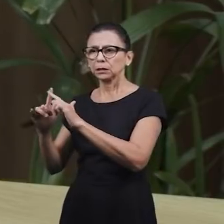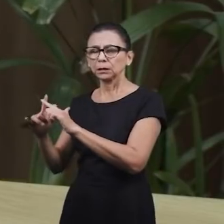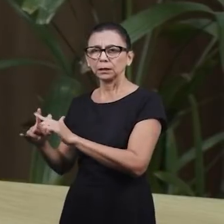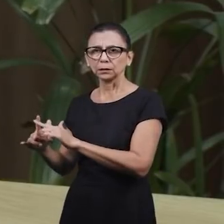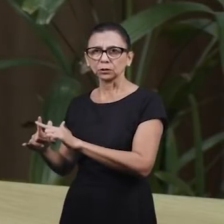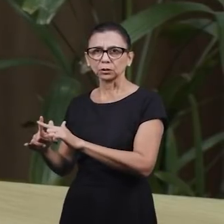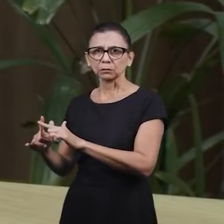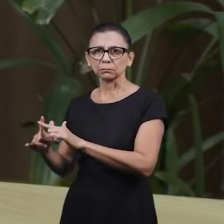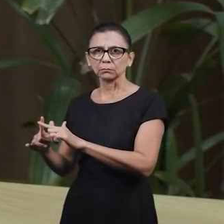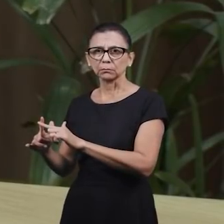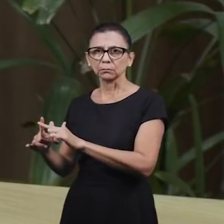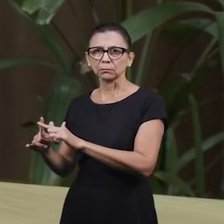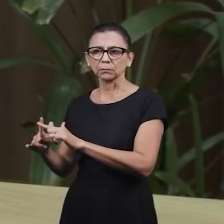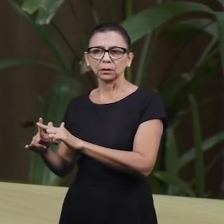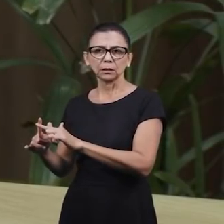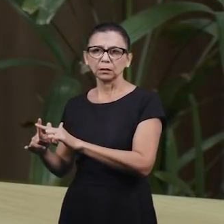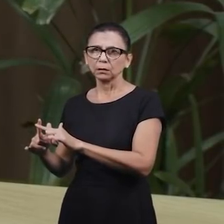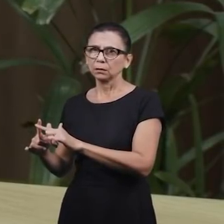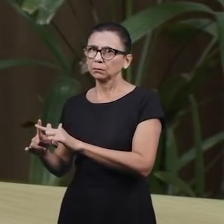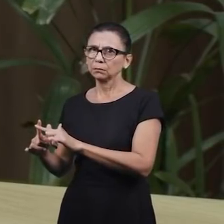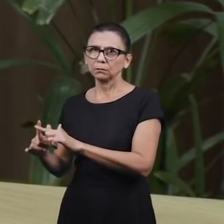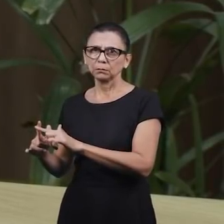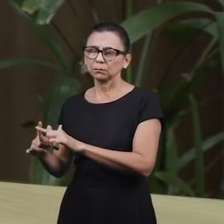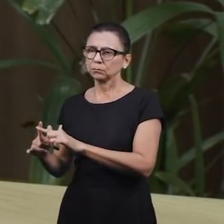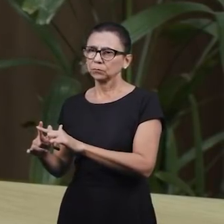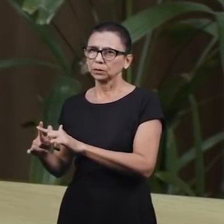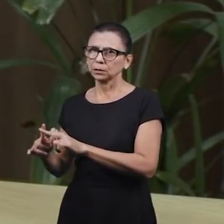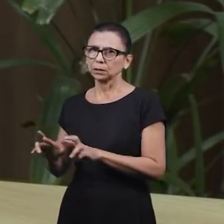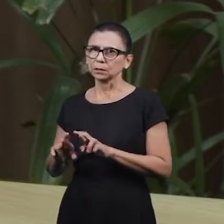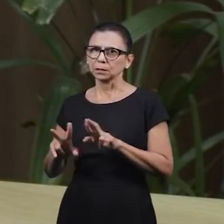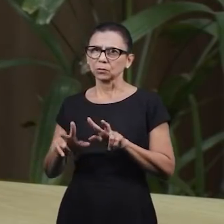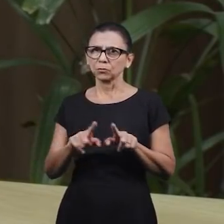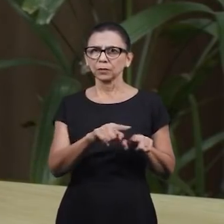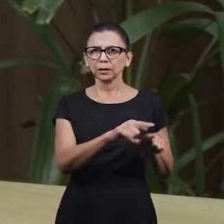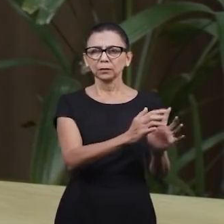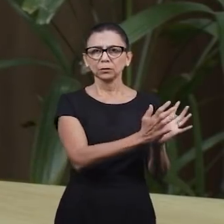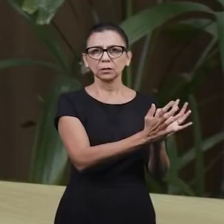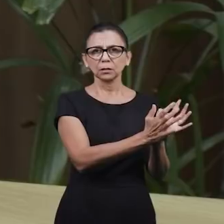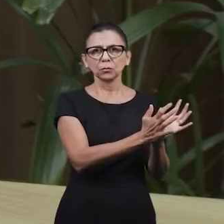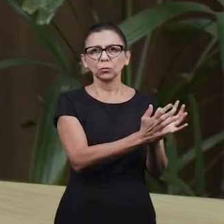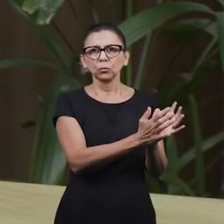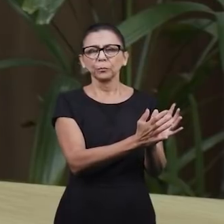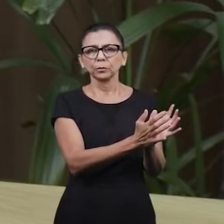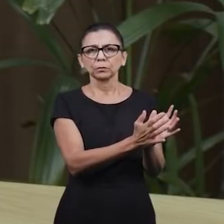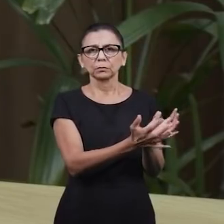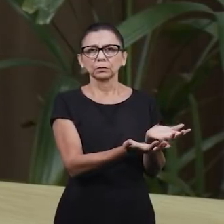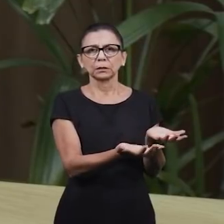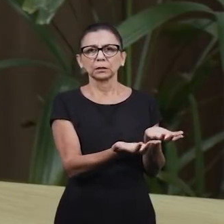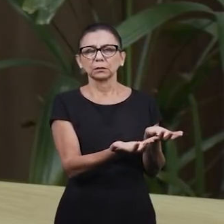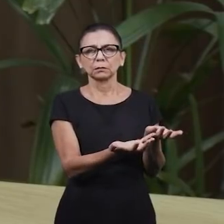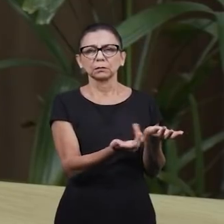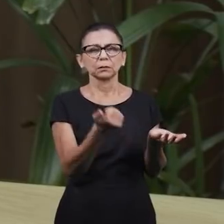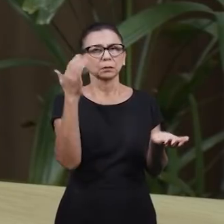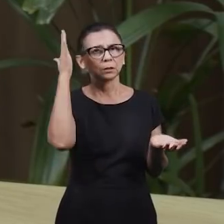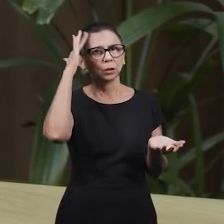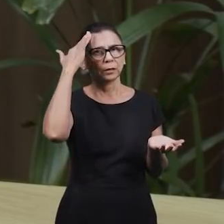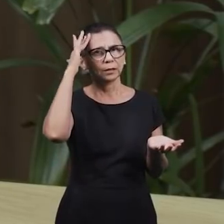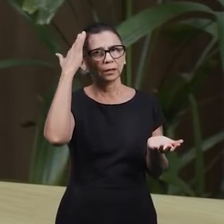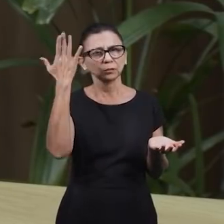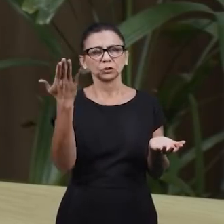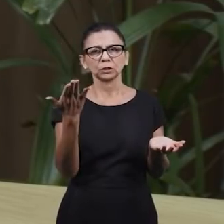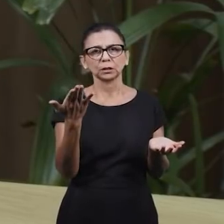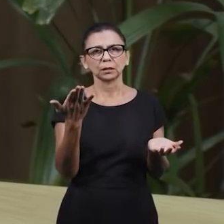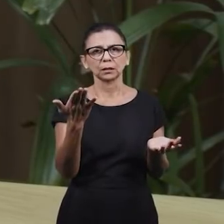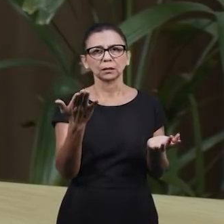não podia ter a mesma entendimento da morte do que o restante das pessoas. Eu não quero que sejais como os demais que não